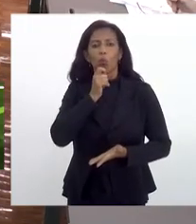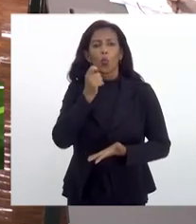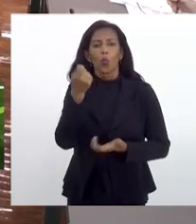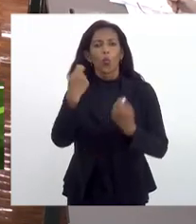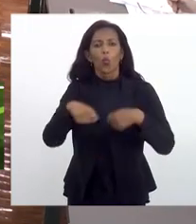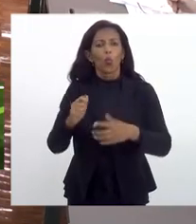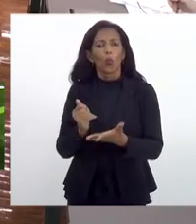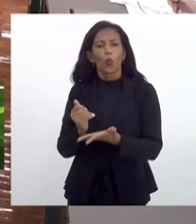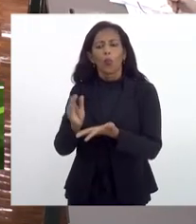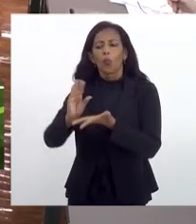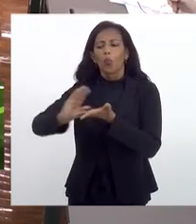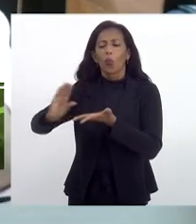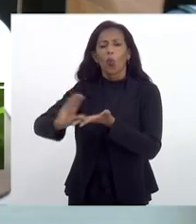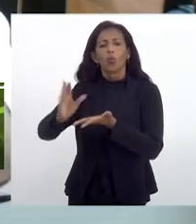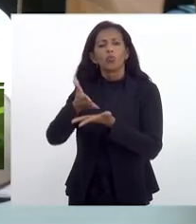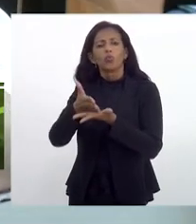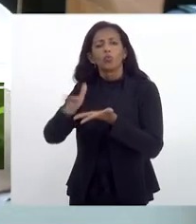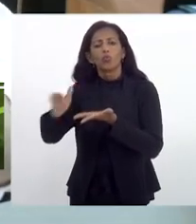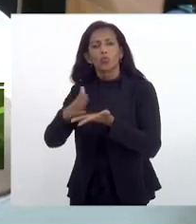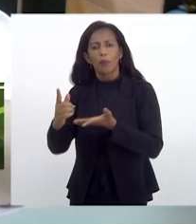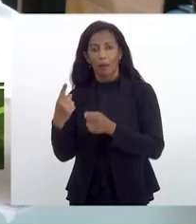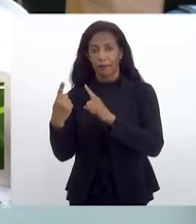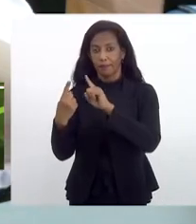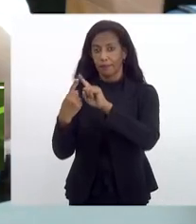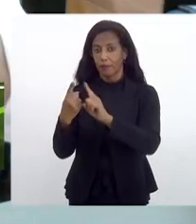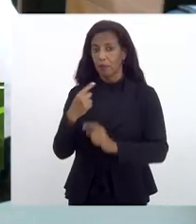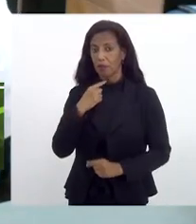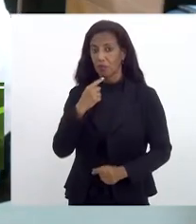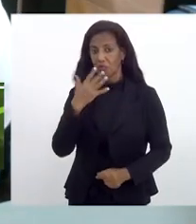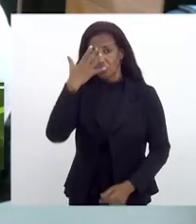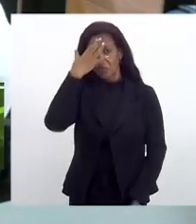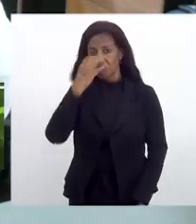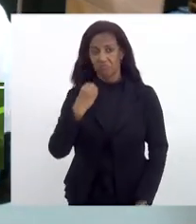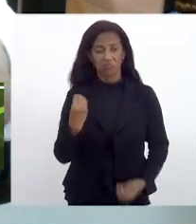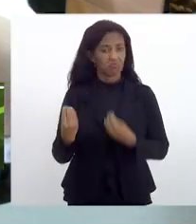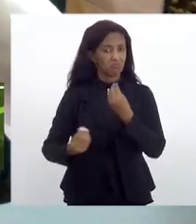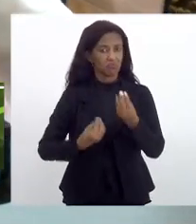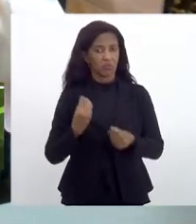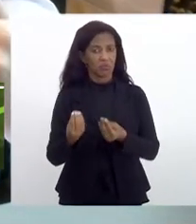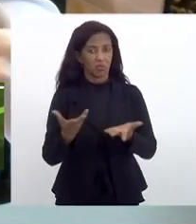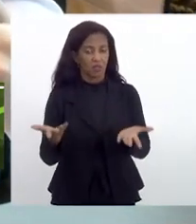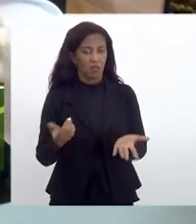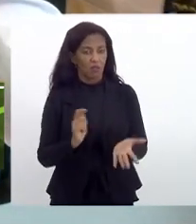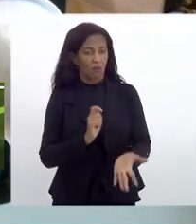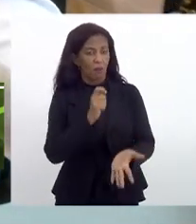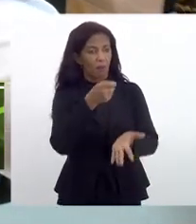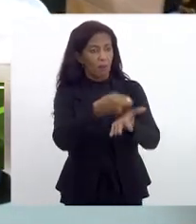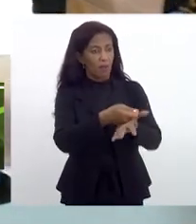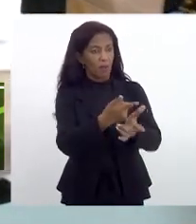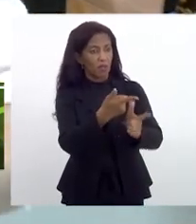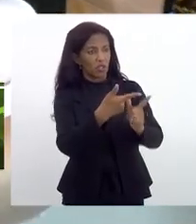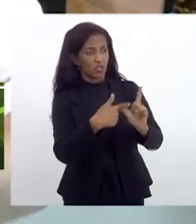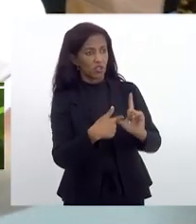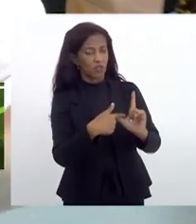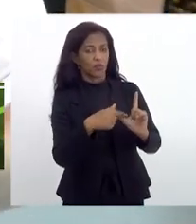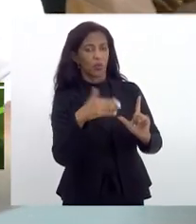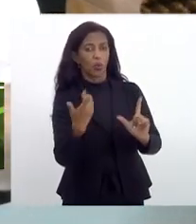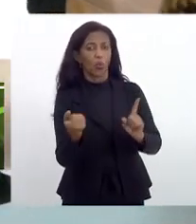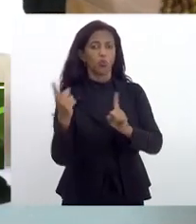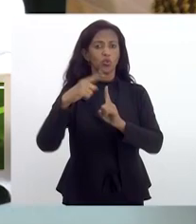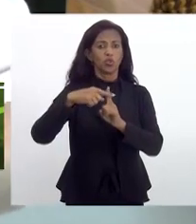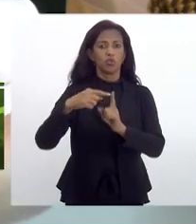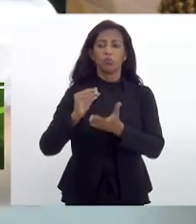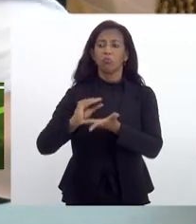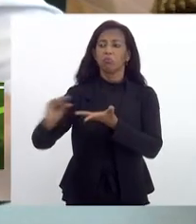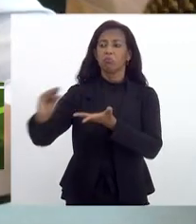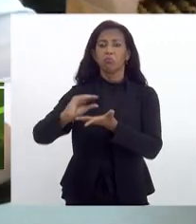gasto, para onde vai esse recurso? Essa é a primeira dúvida quando eu não consegui entender se ele vai para a antecipação do pagamento da dívida ou se ele vai para algum tipo de aplicação,